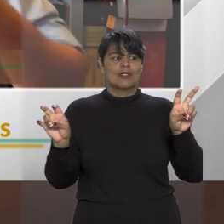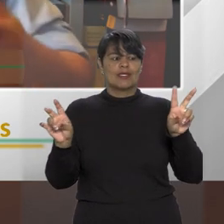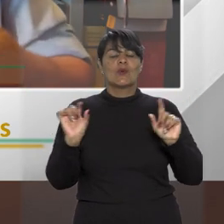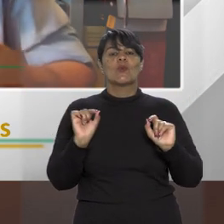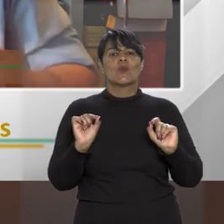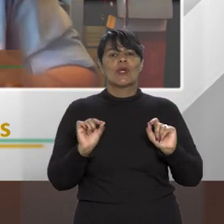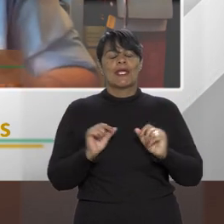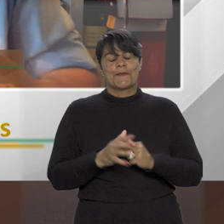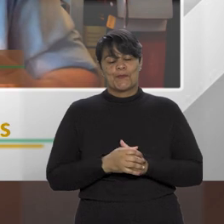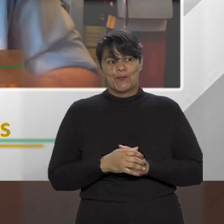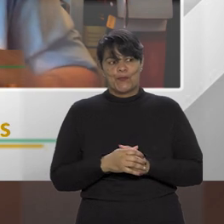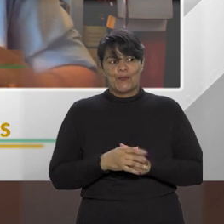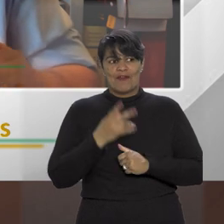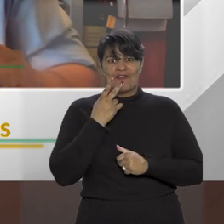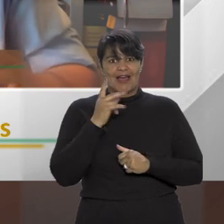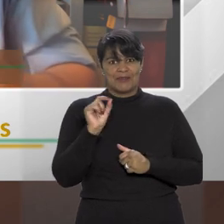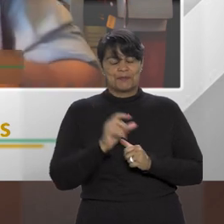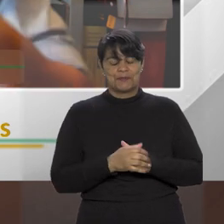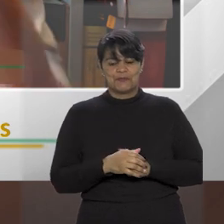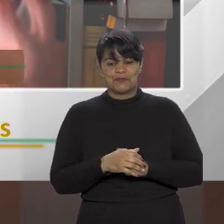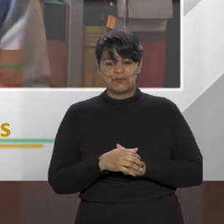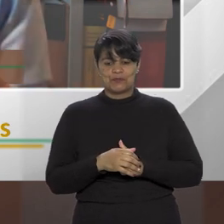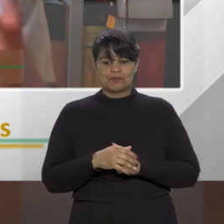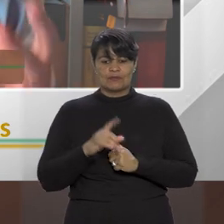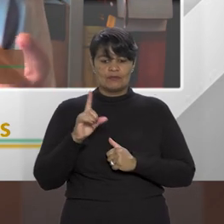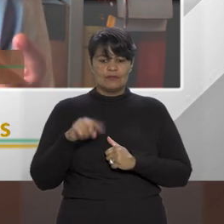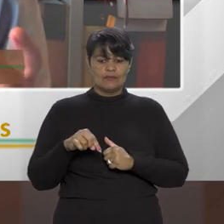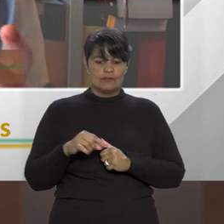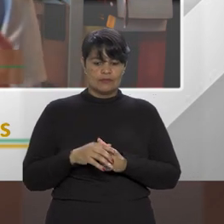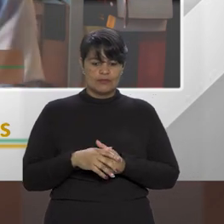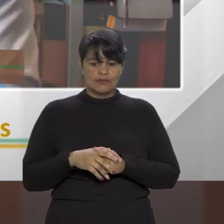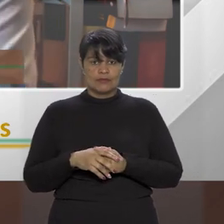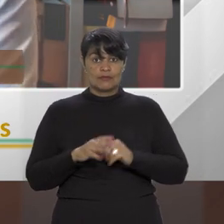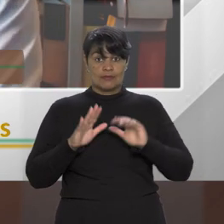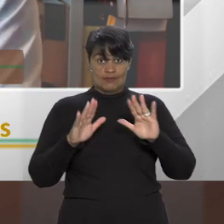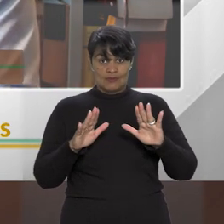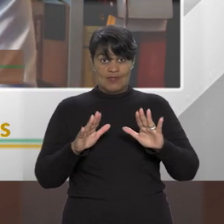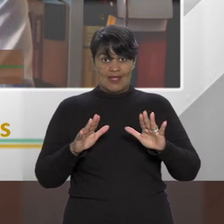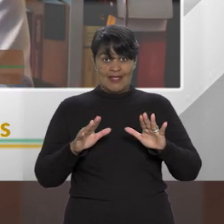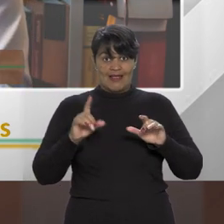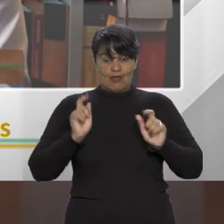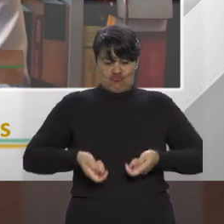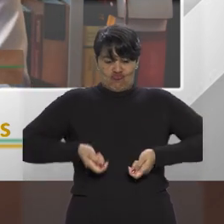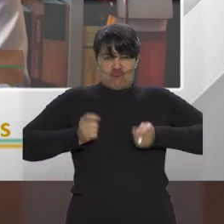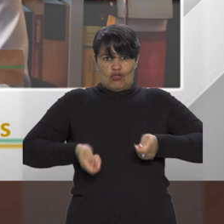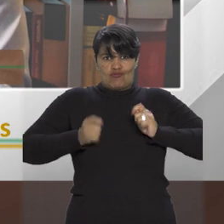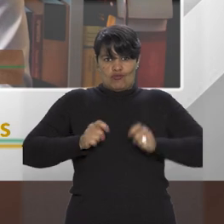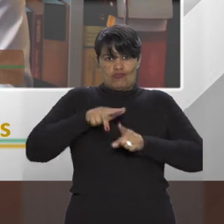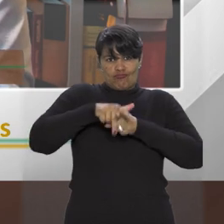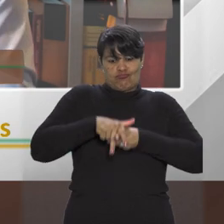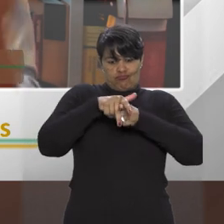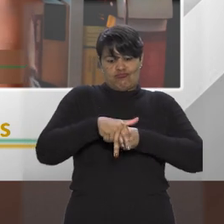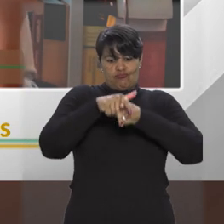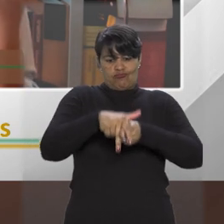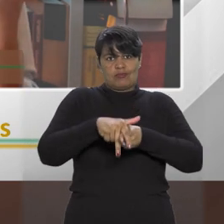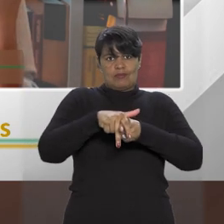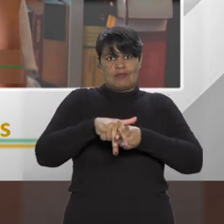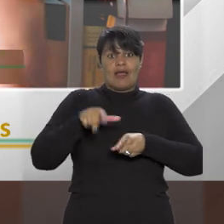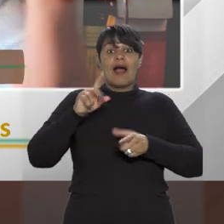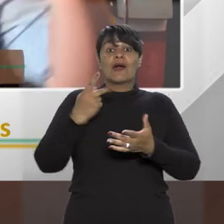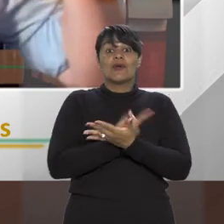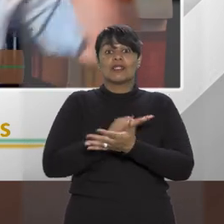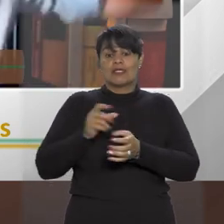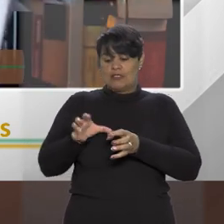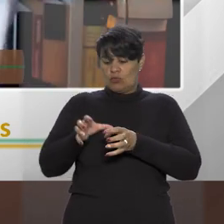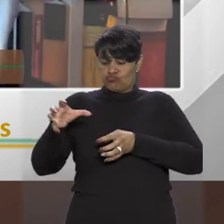é no andar da carruagem que as melancias se ajeitam. As melancias que estão na carroça,